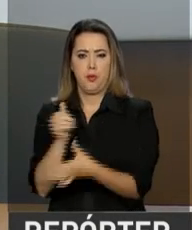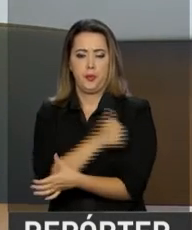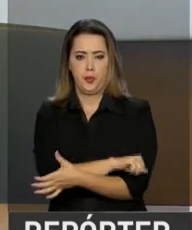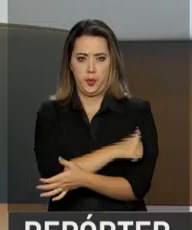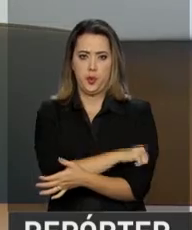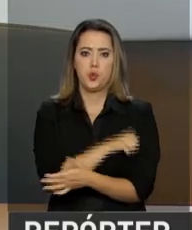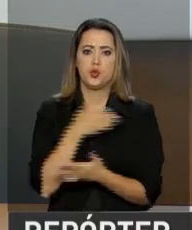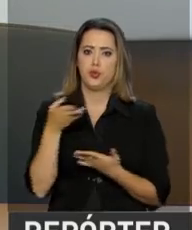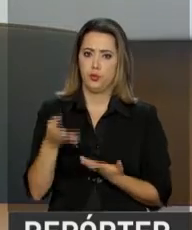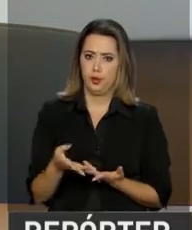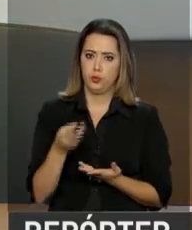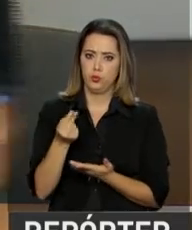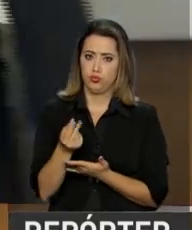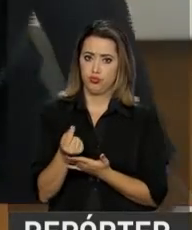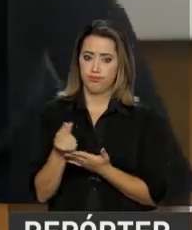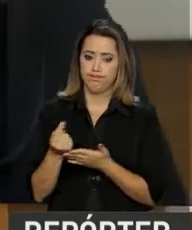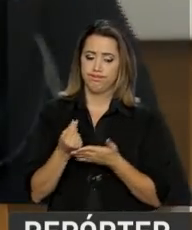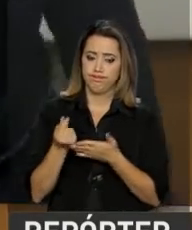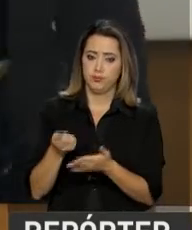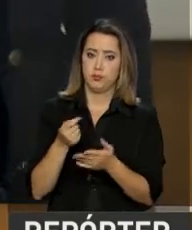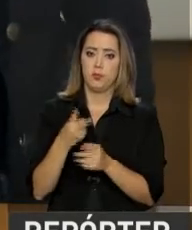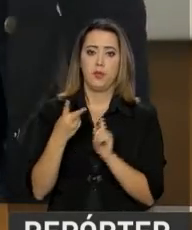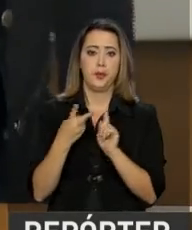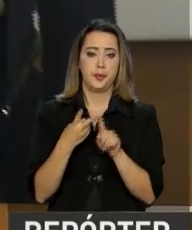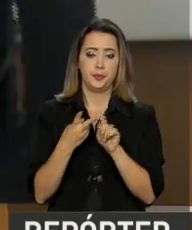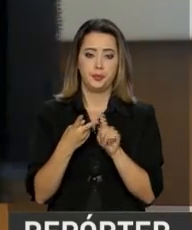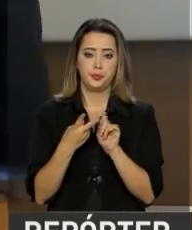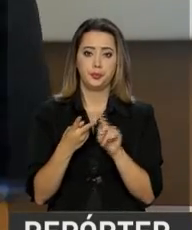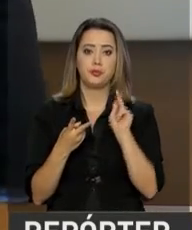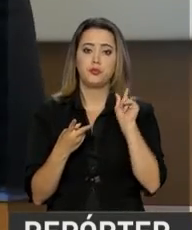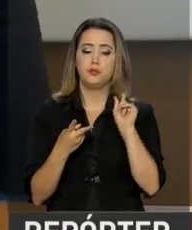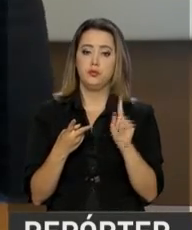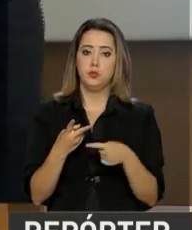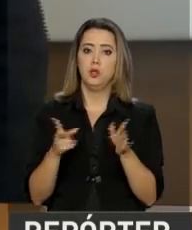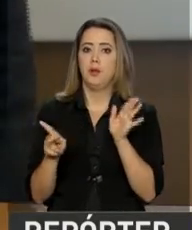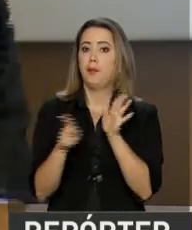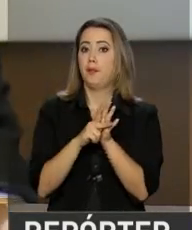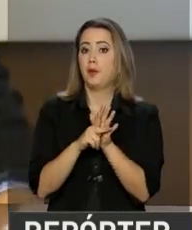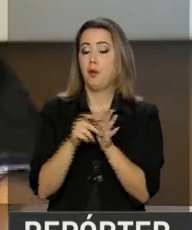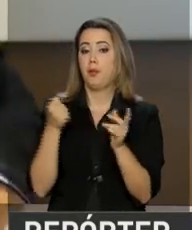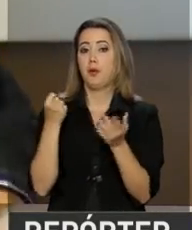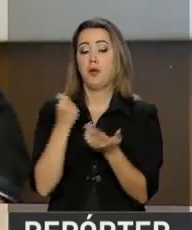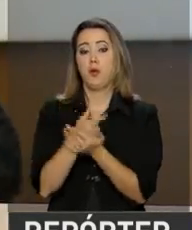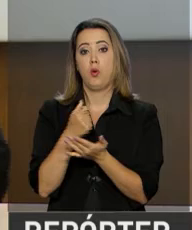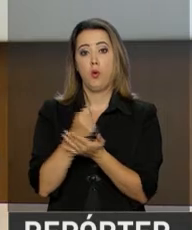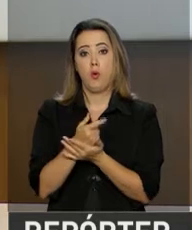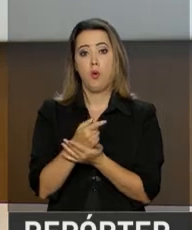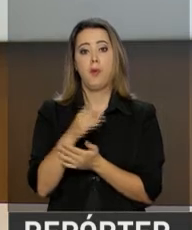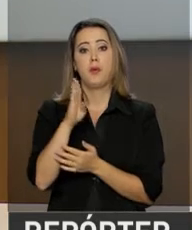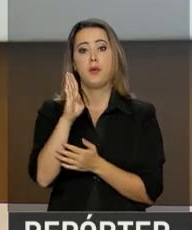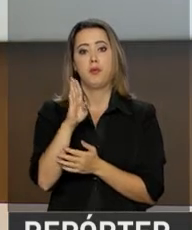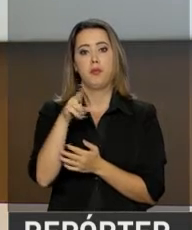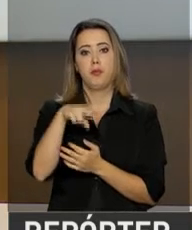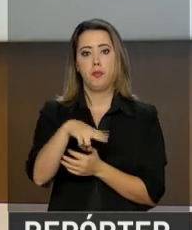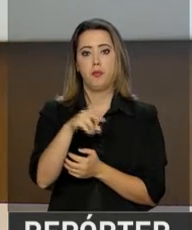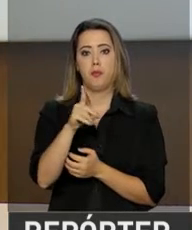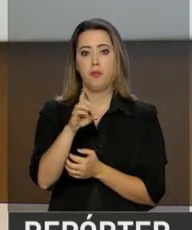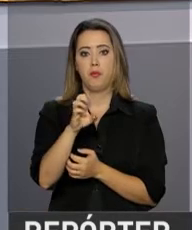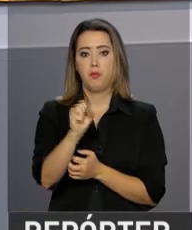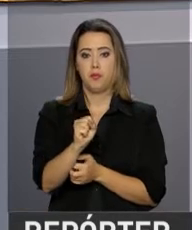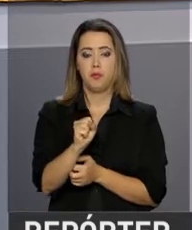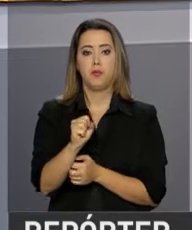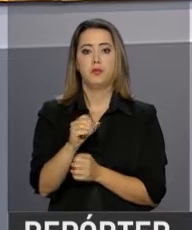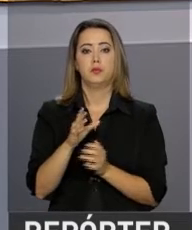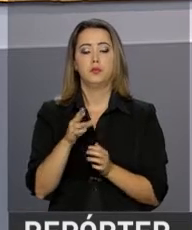bancos e uma segunda seria a própria aquisição pelo ps é da empresa